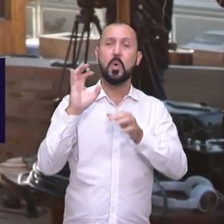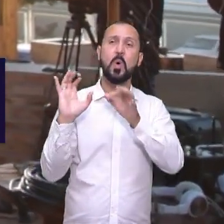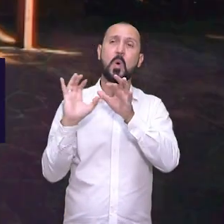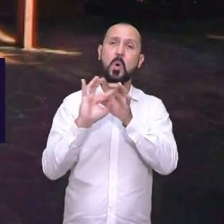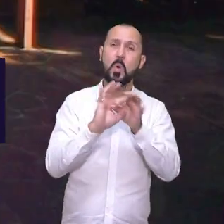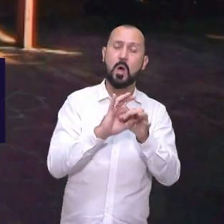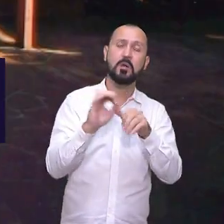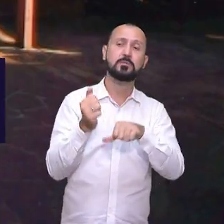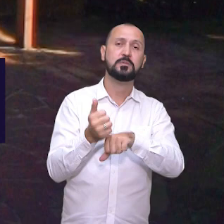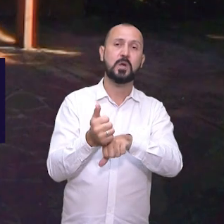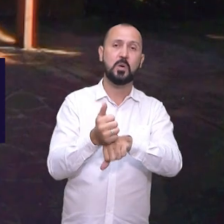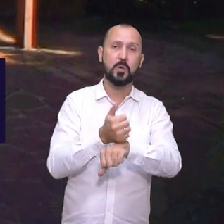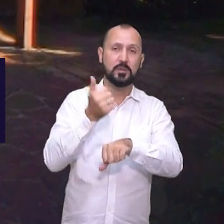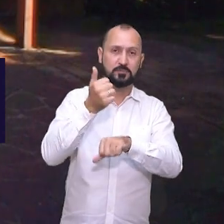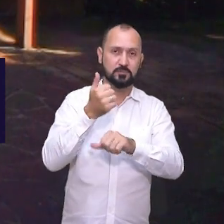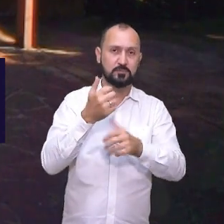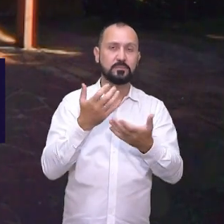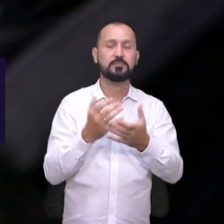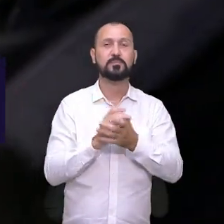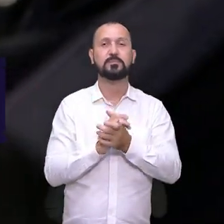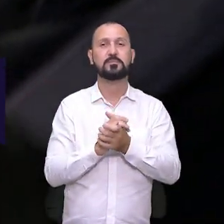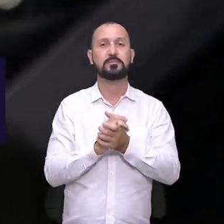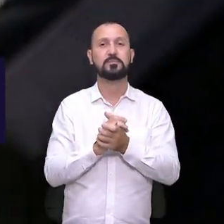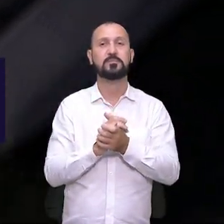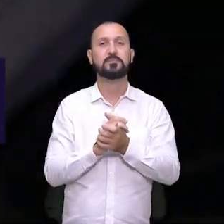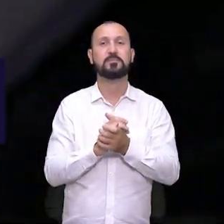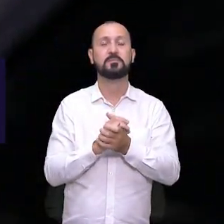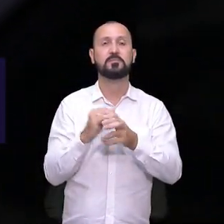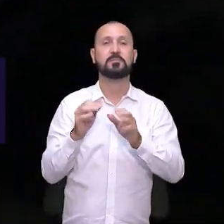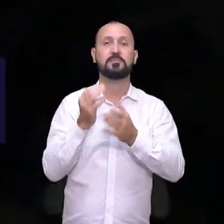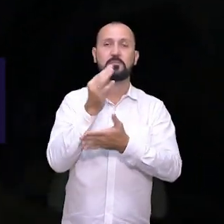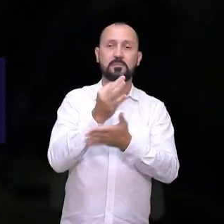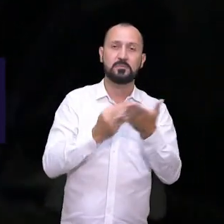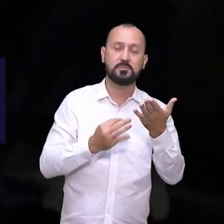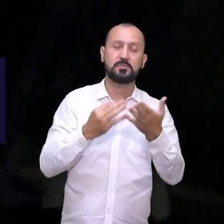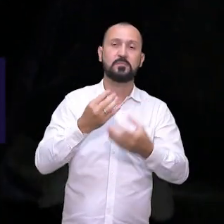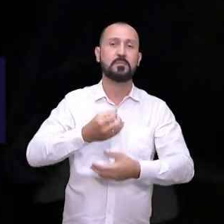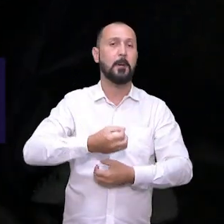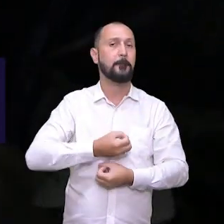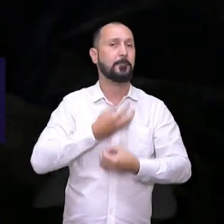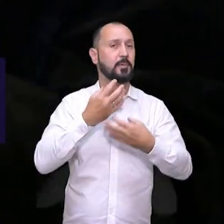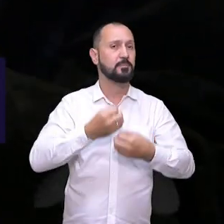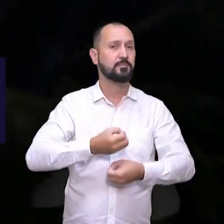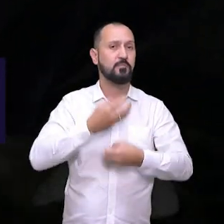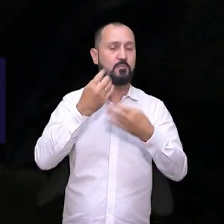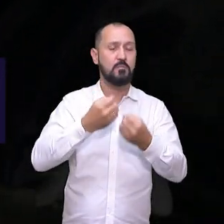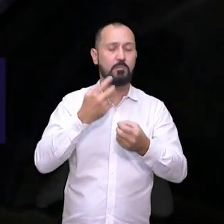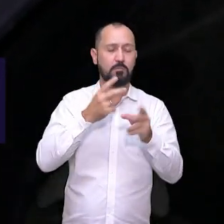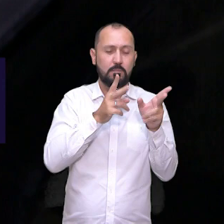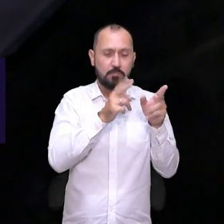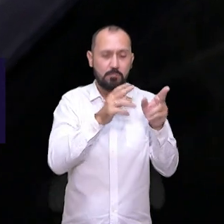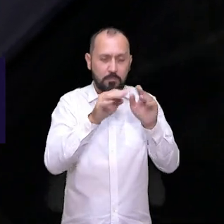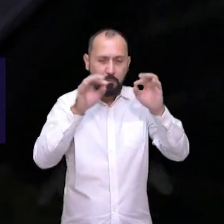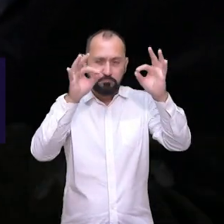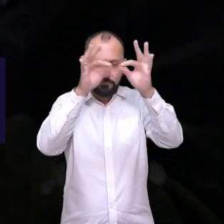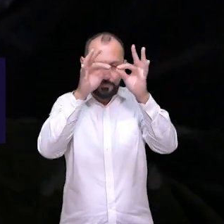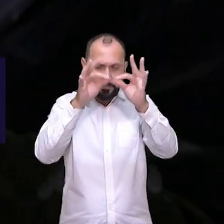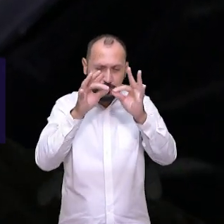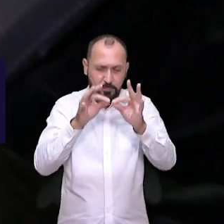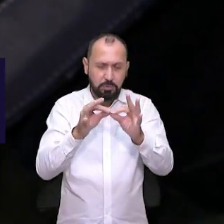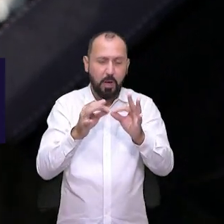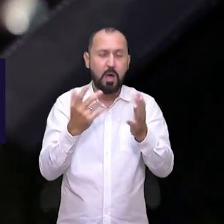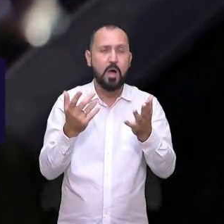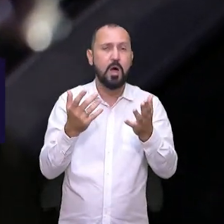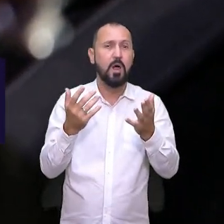uma música que, do ponto de vista do seu conteúdo, da qualidade, do texto, da